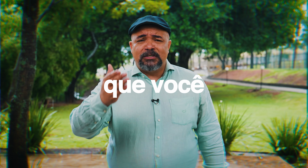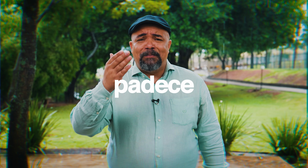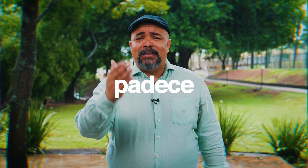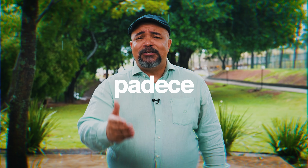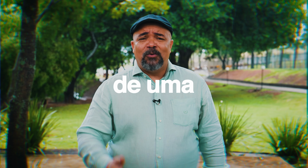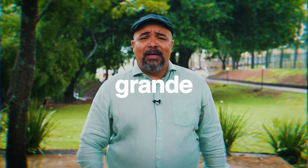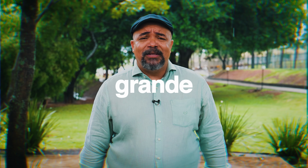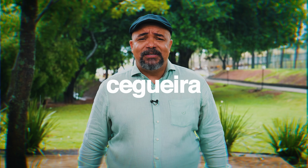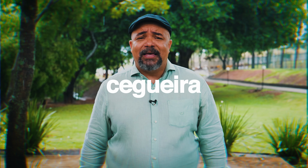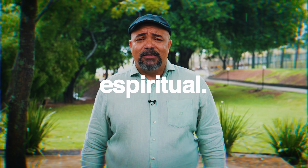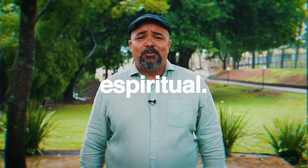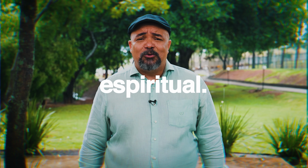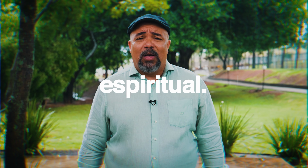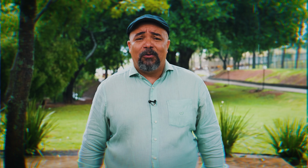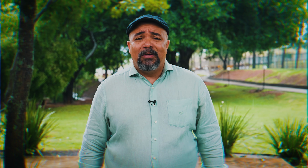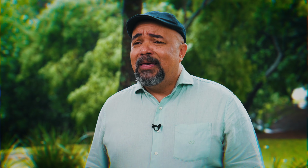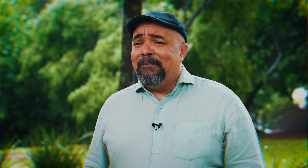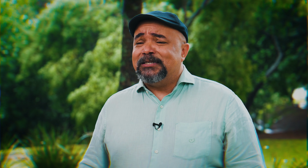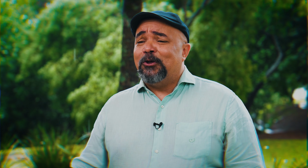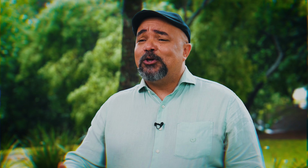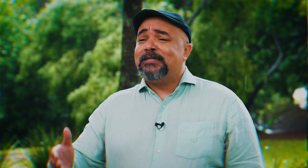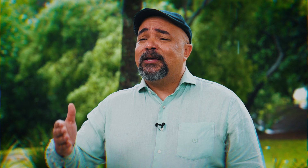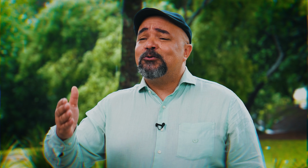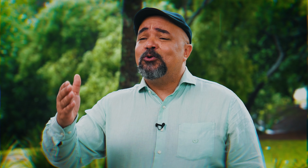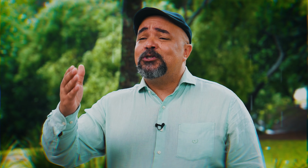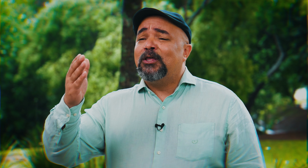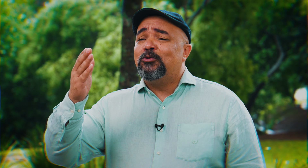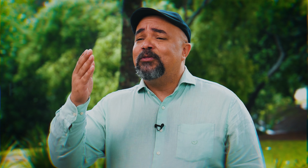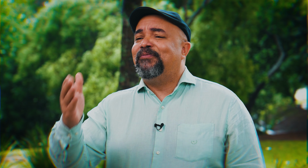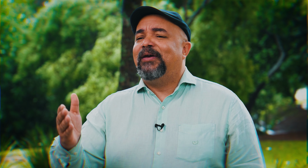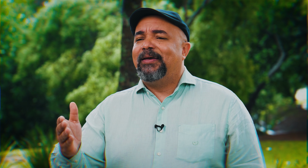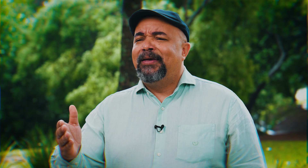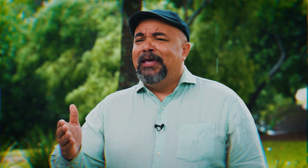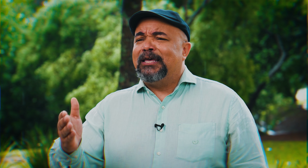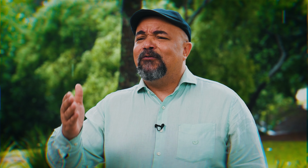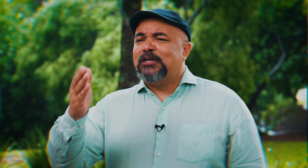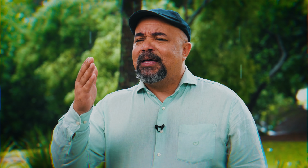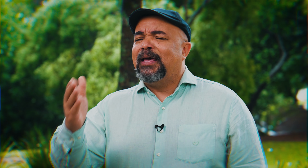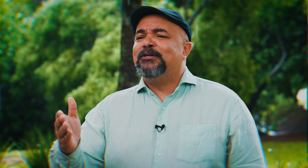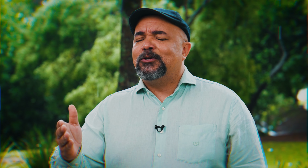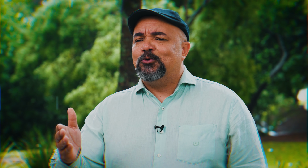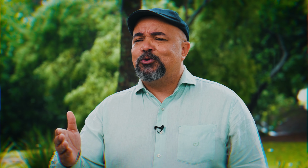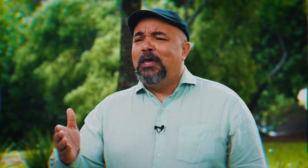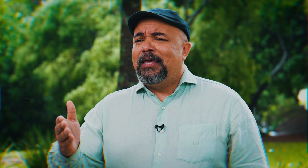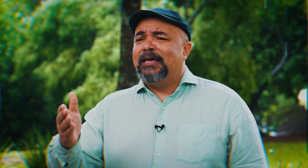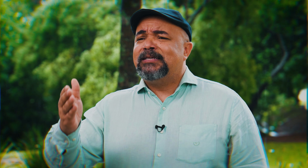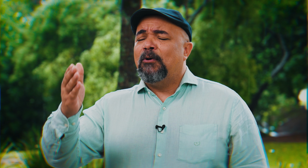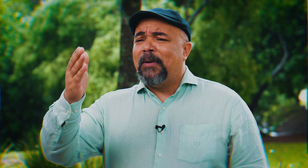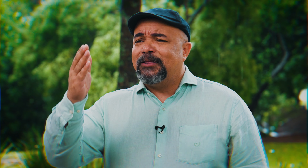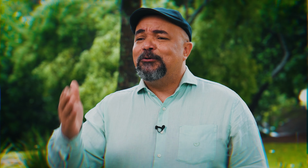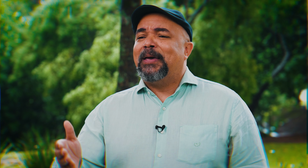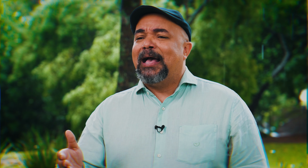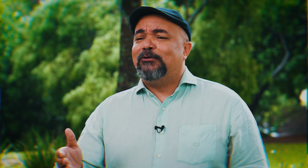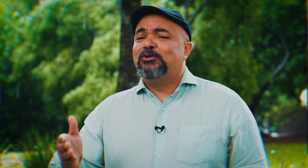significa que você padece de uma grande cegueira espiritual. Mas a nossa oração é que o Senhor te dê o dom da fé, e que você creia em Jesus e